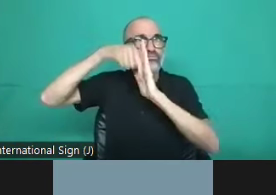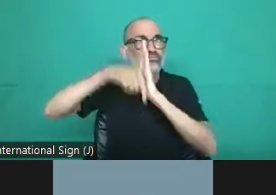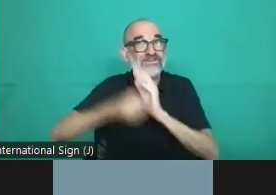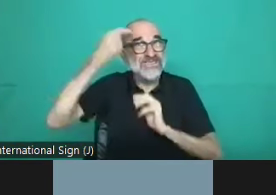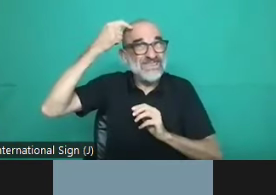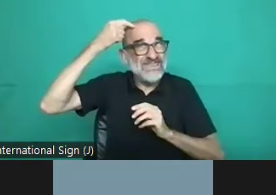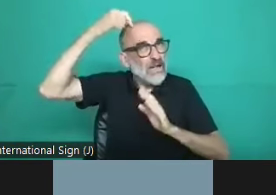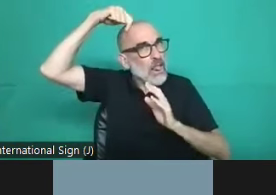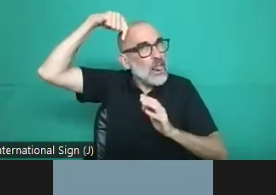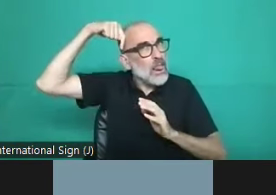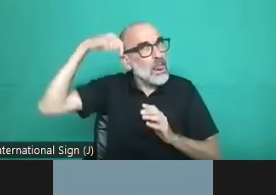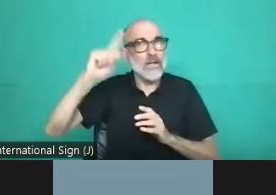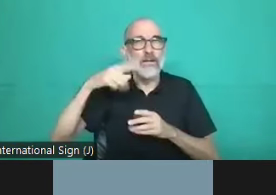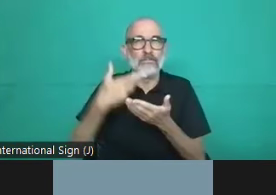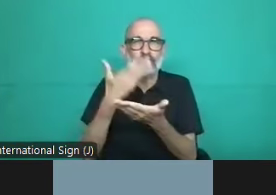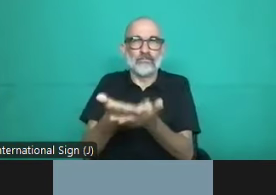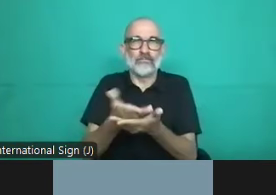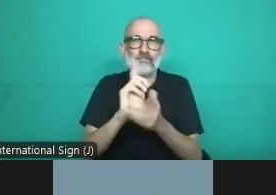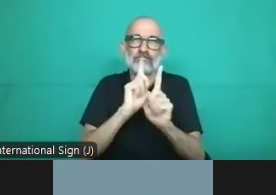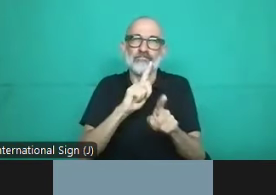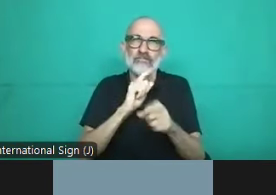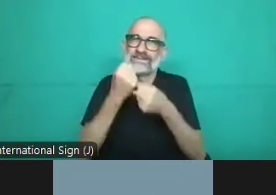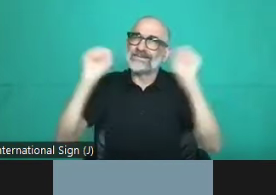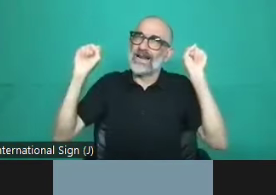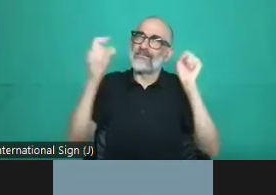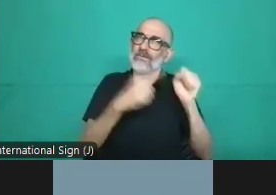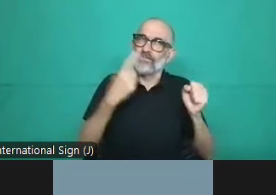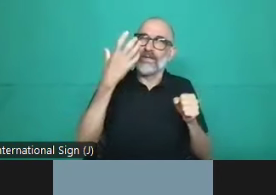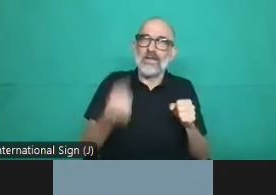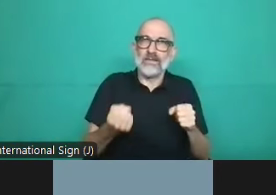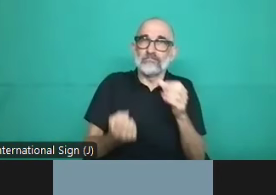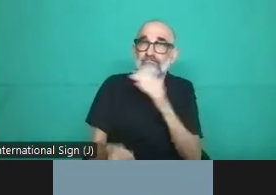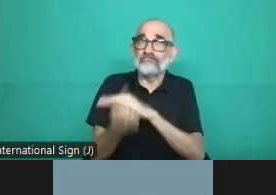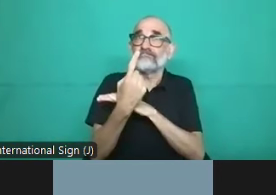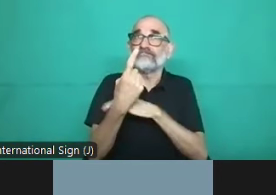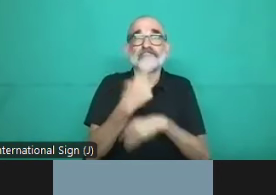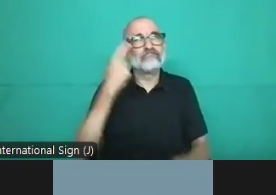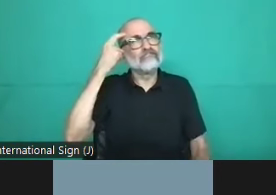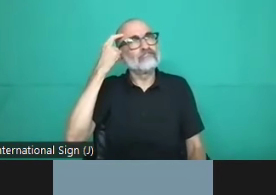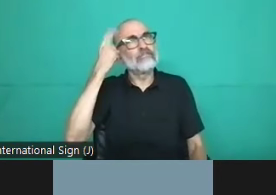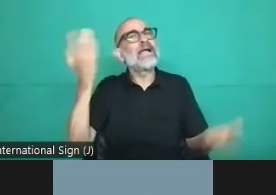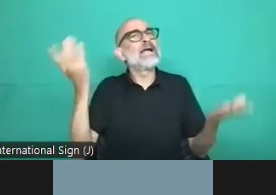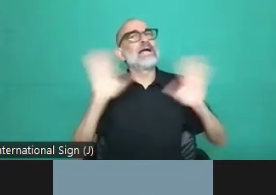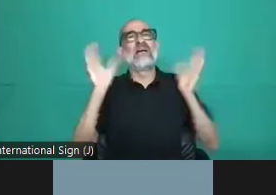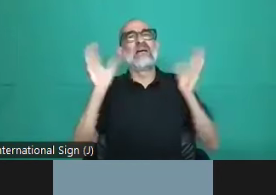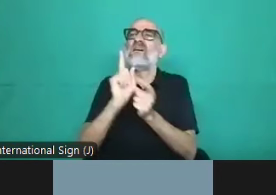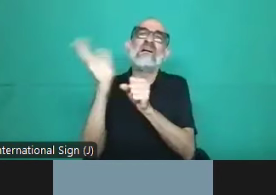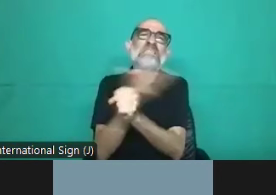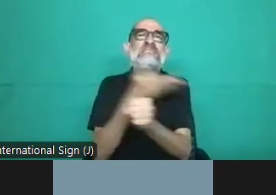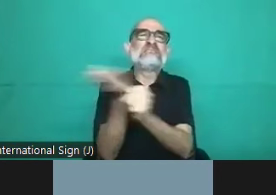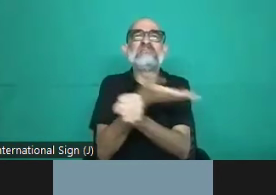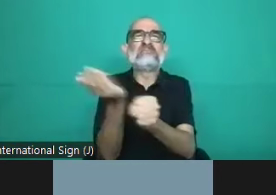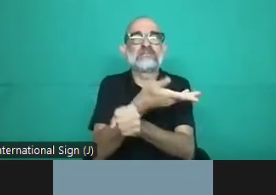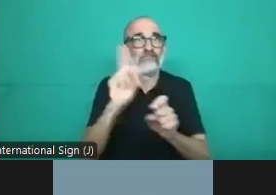depredador. Nossa resposta era correr para não morrer. Então, para a resposta a isso, outro